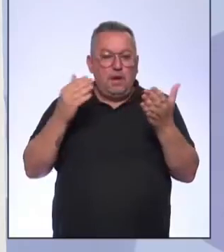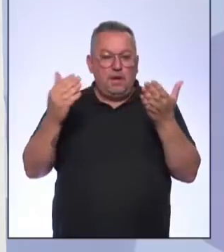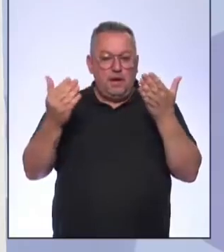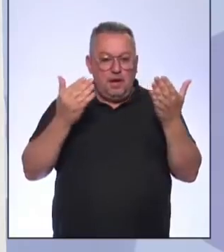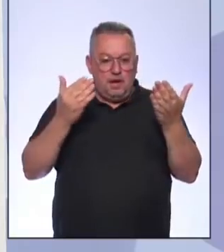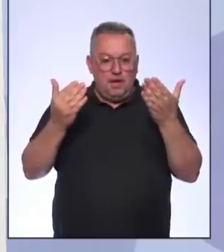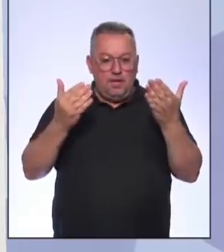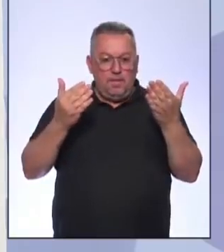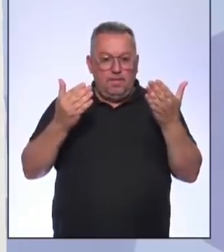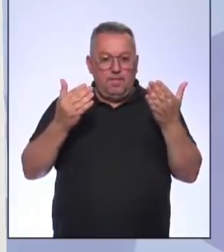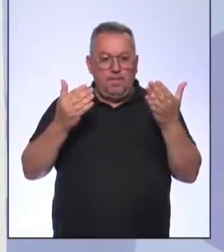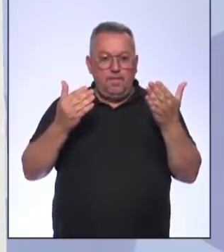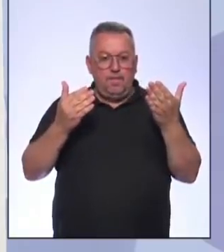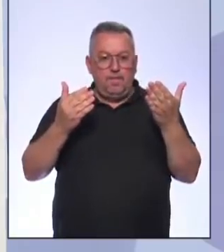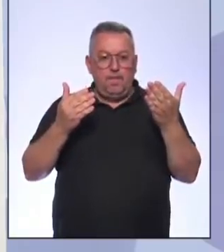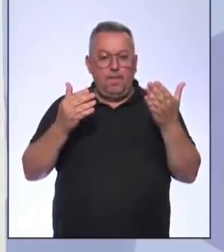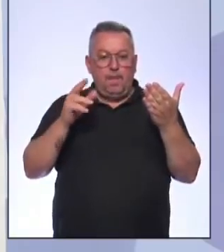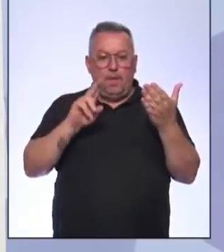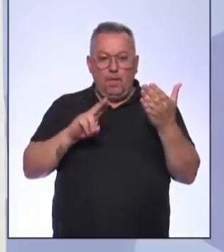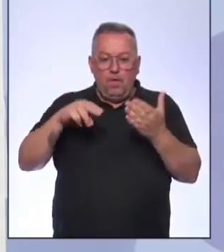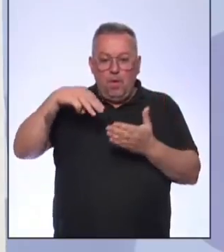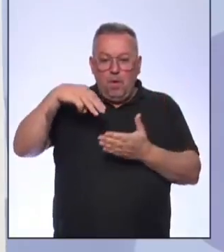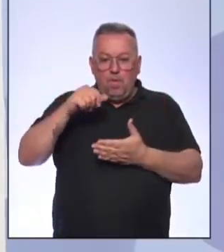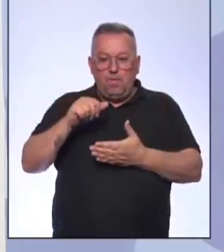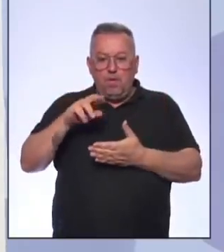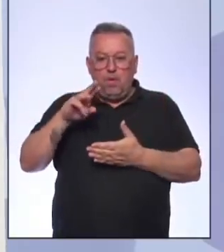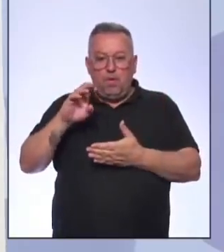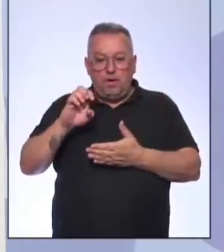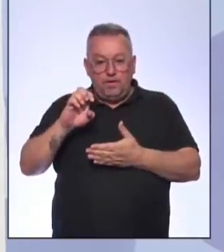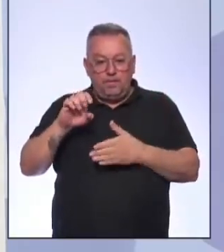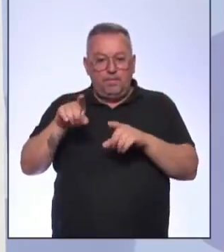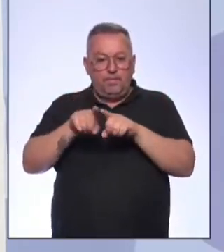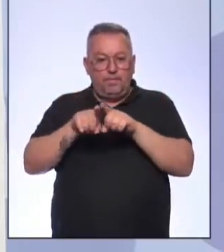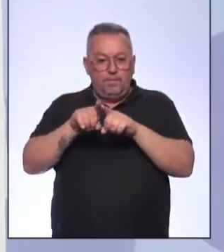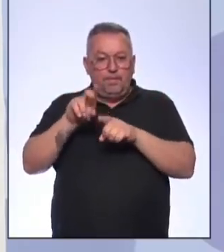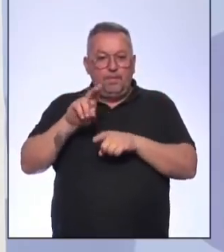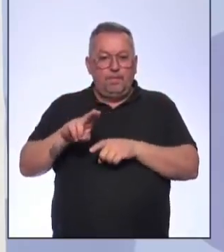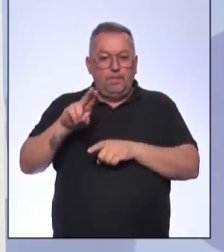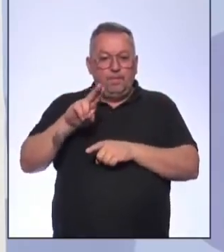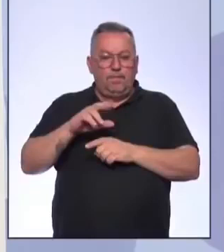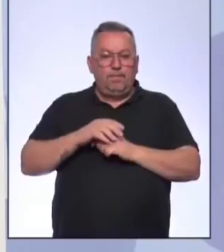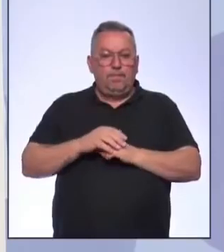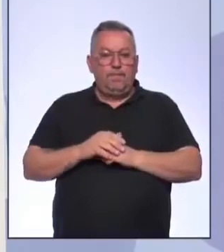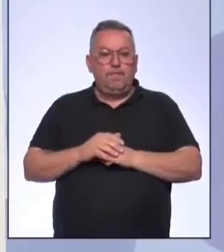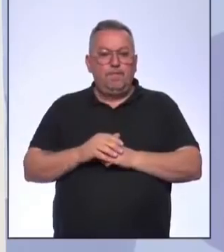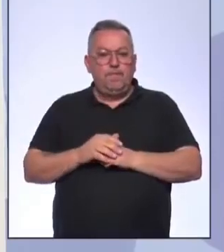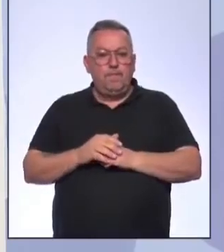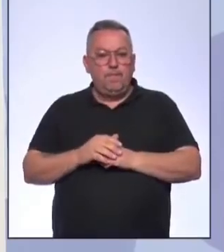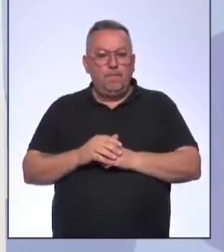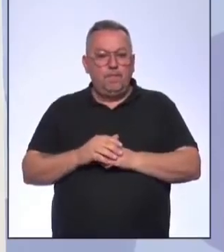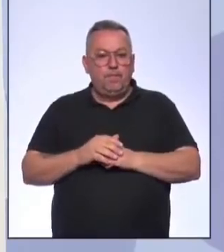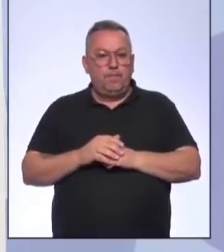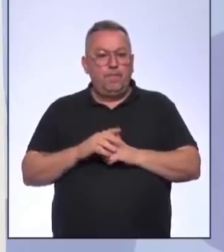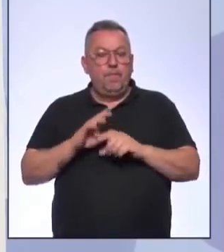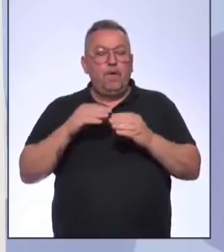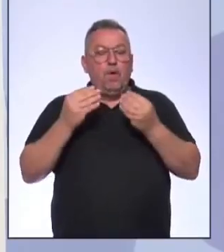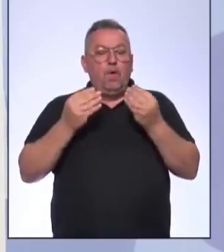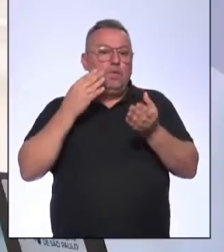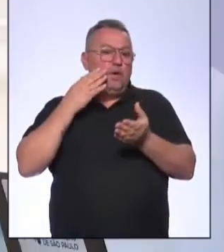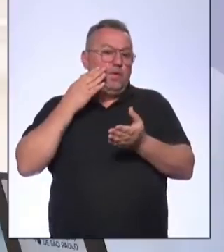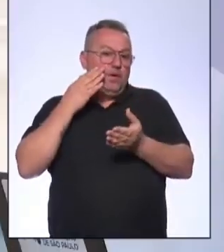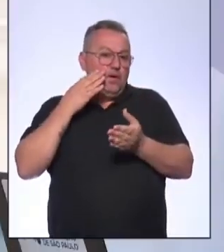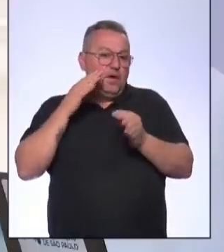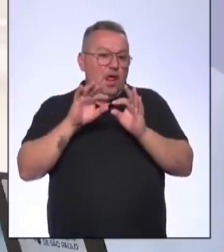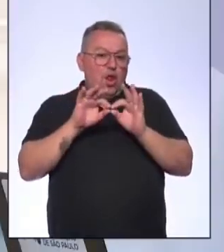uma coisa com a outra, a gente vai usar o more e aí a gente usa os adjetivos longos. Como é que eu sei que o